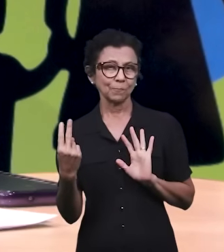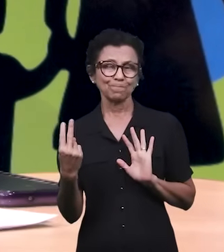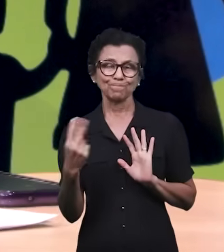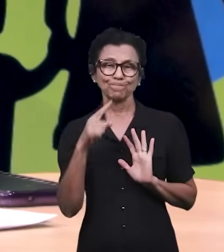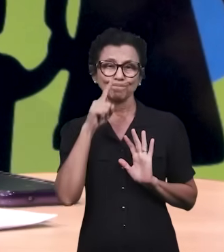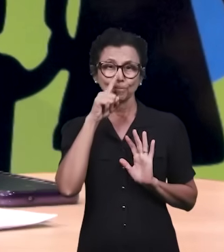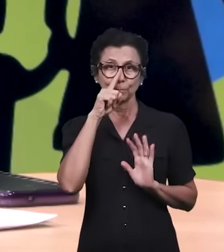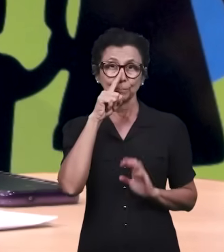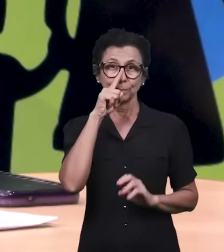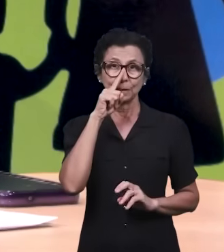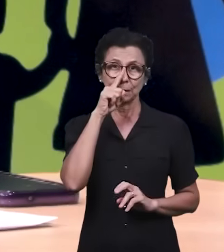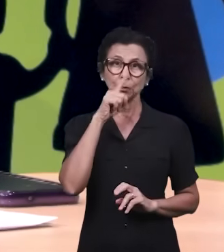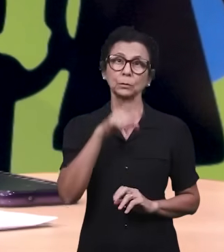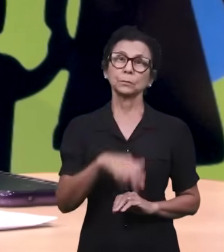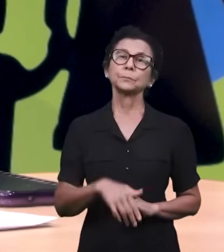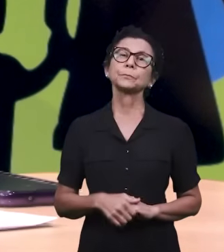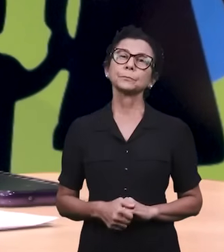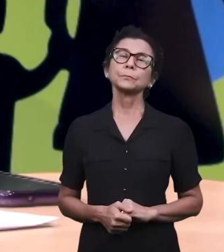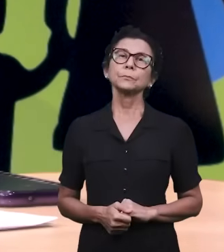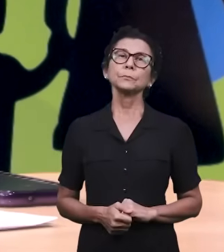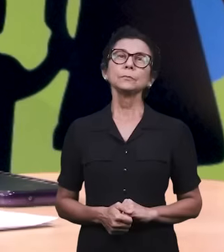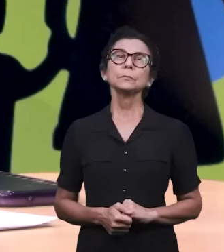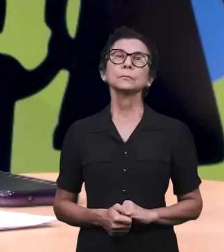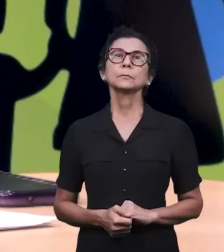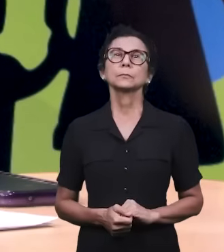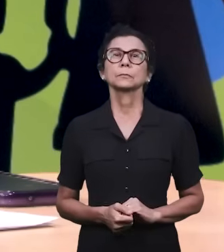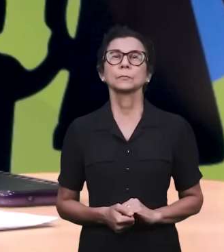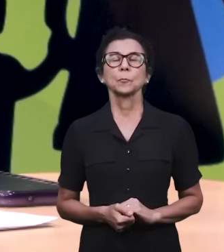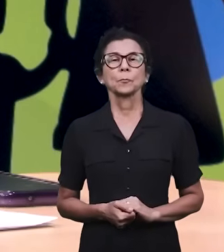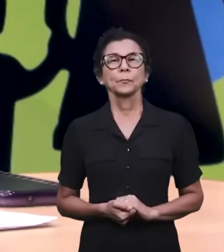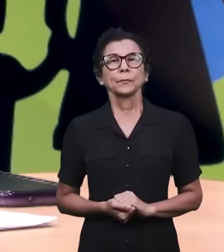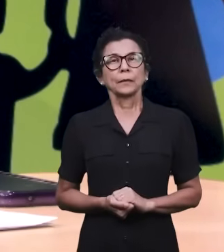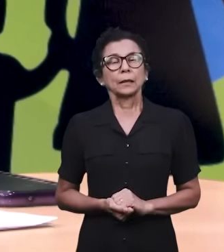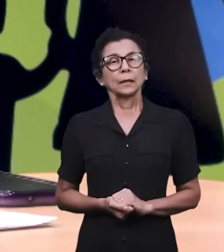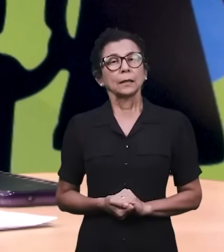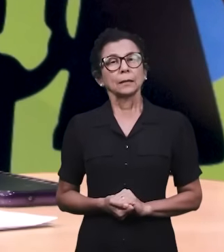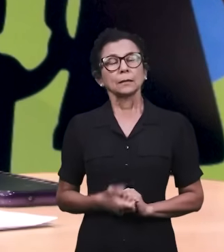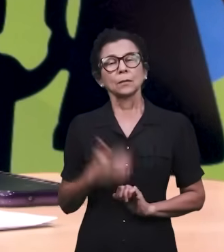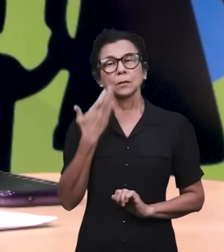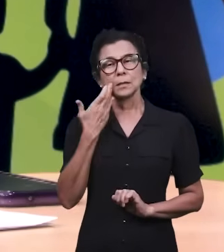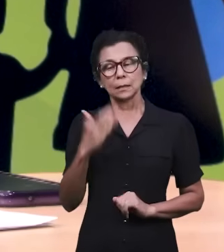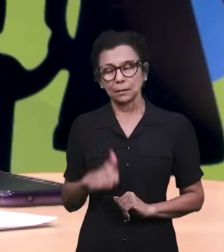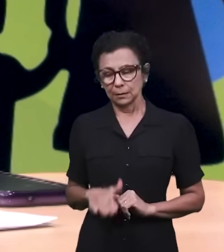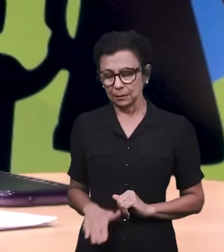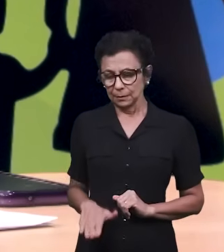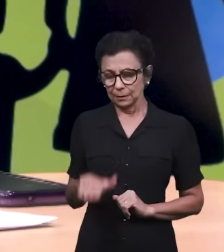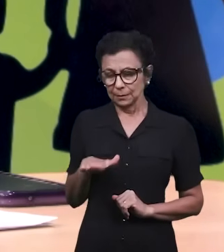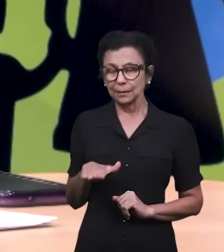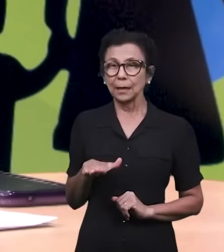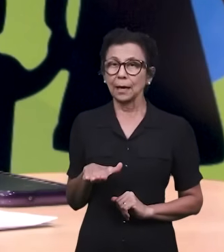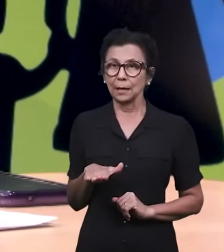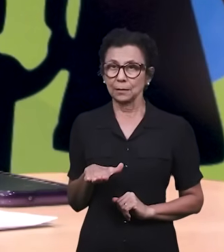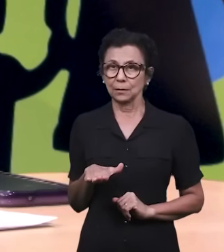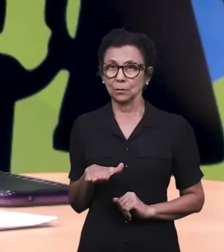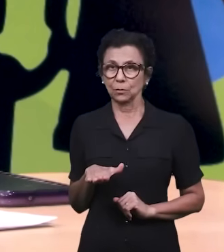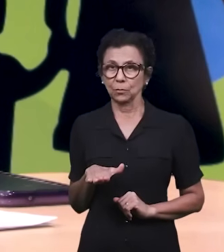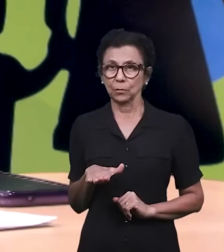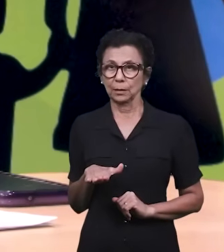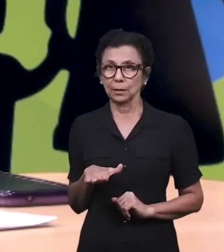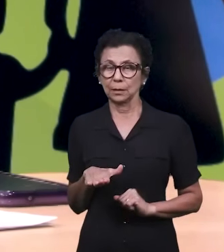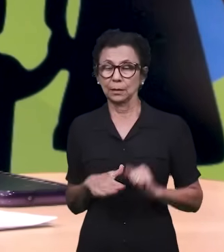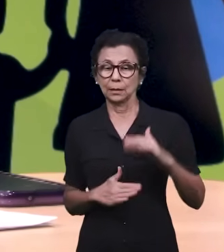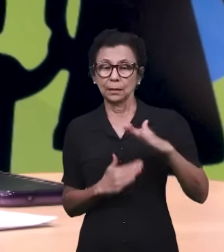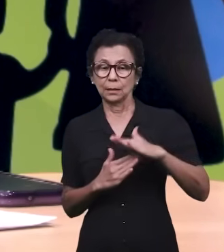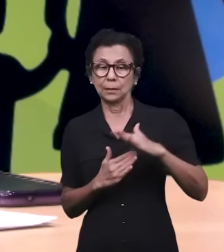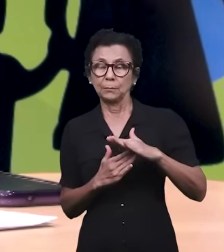perigosas, entende? Então, quando essa criança ela cresce mais um pouquinho, que os pais não limitam essa tela, não é